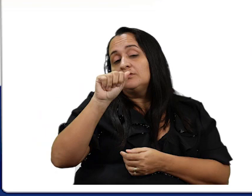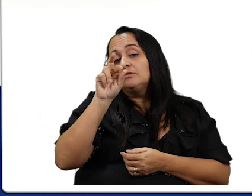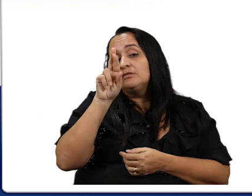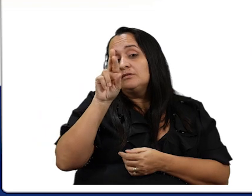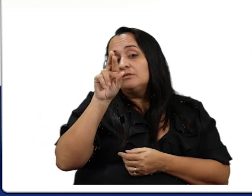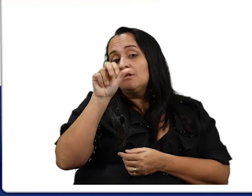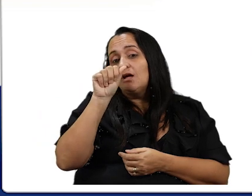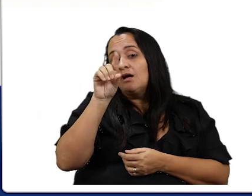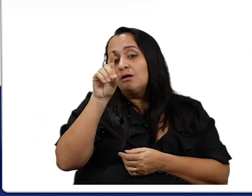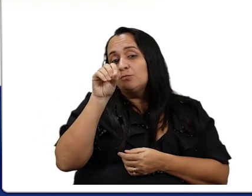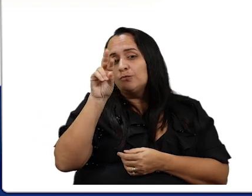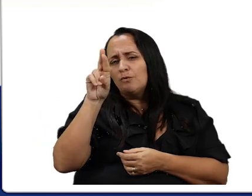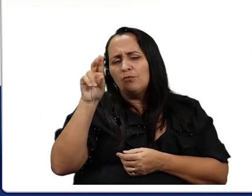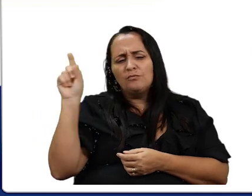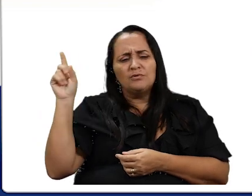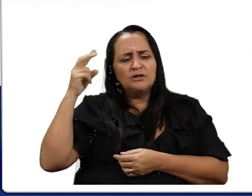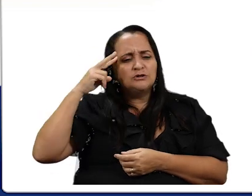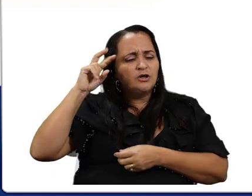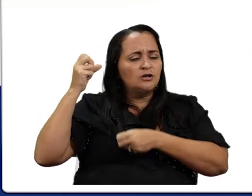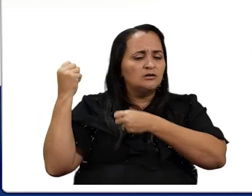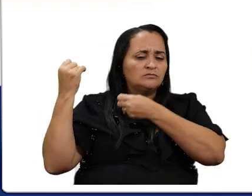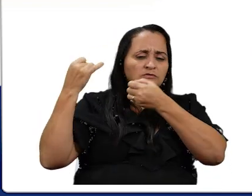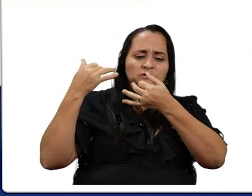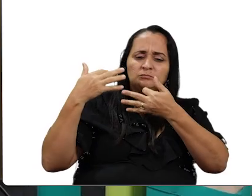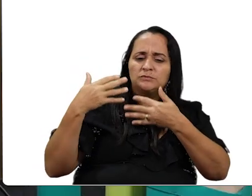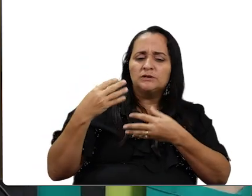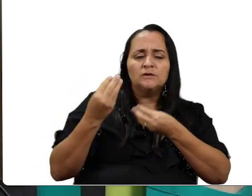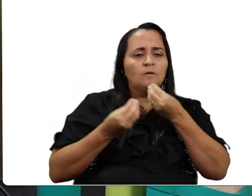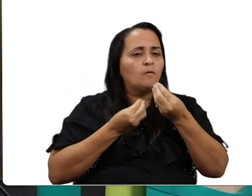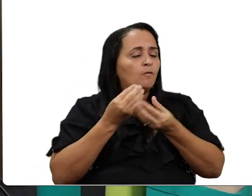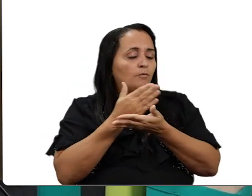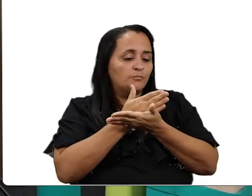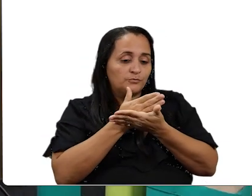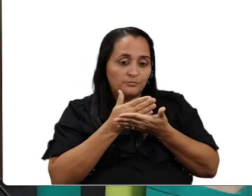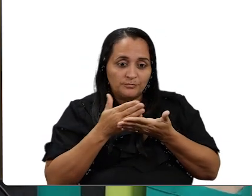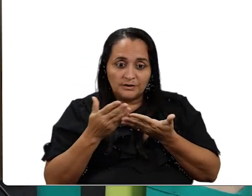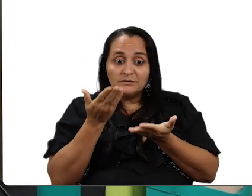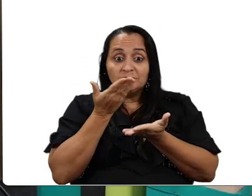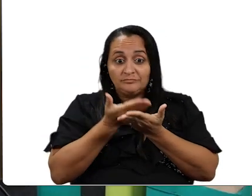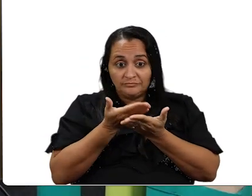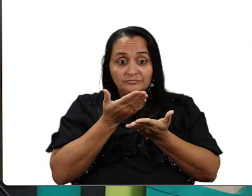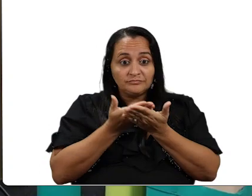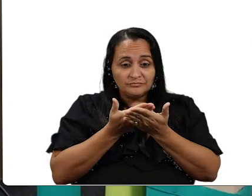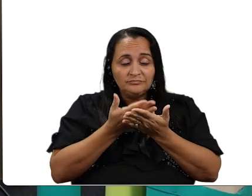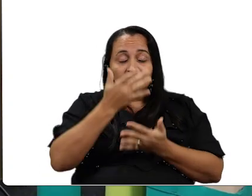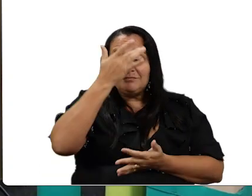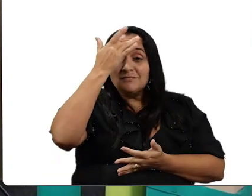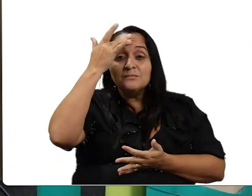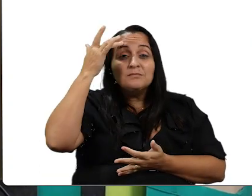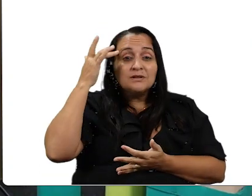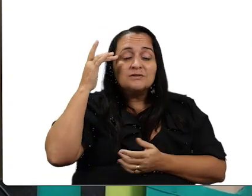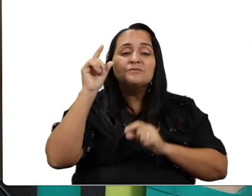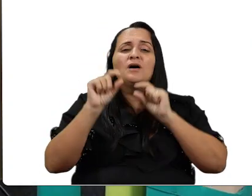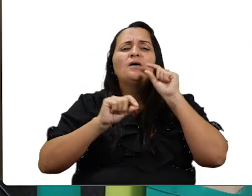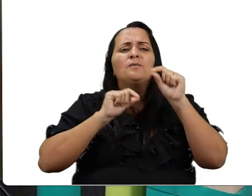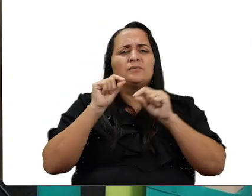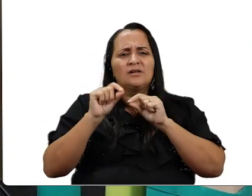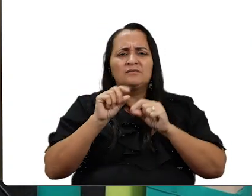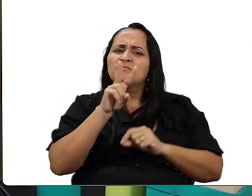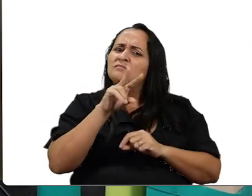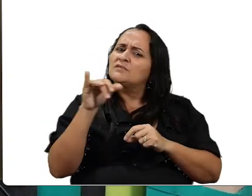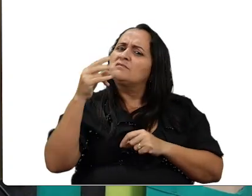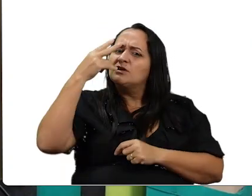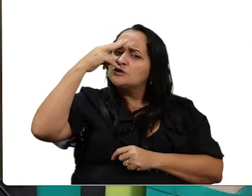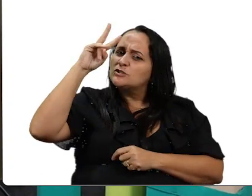já viu lá no começo da aula, que o narrador é aquele que vai contar a